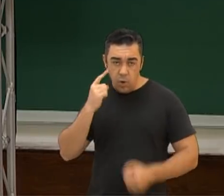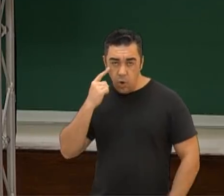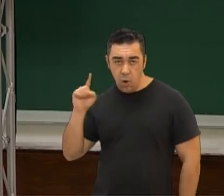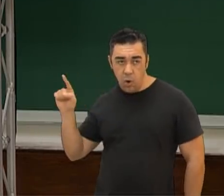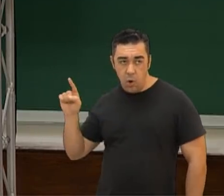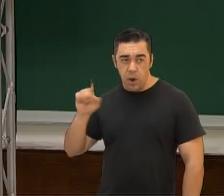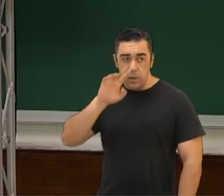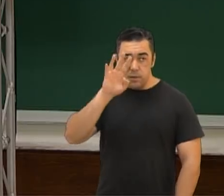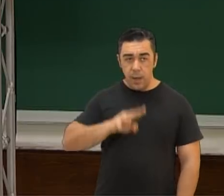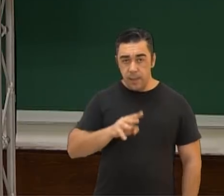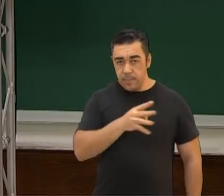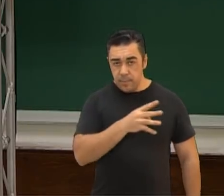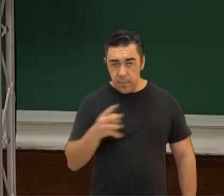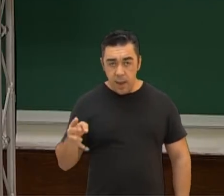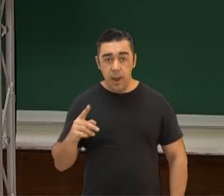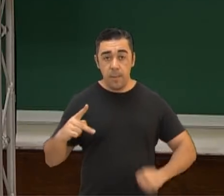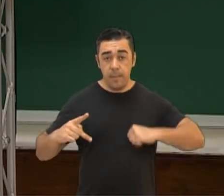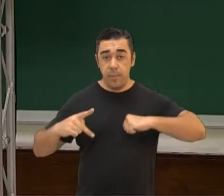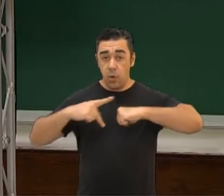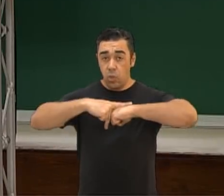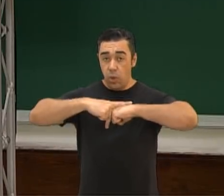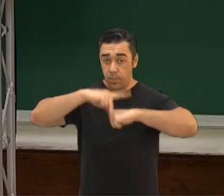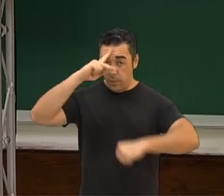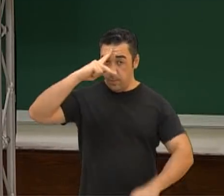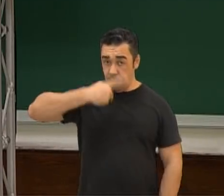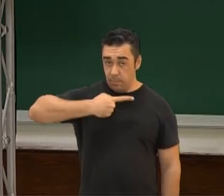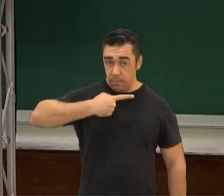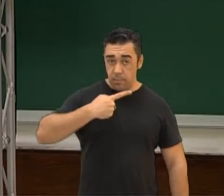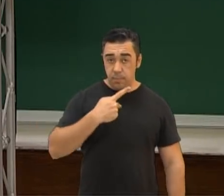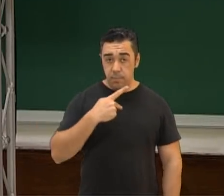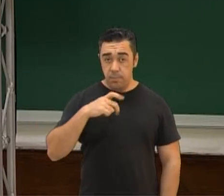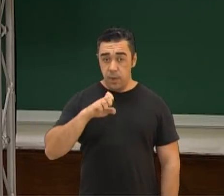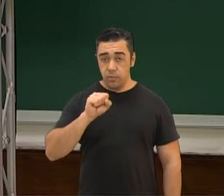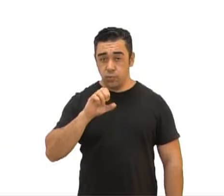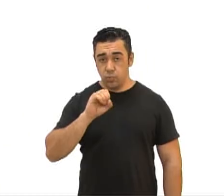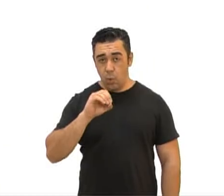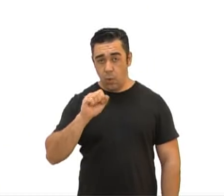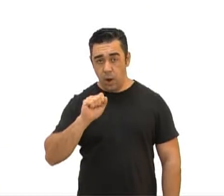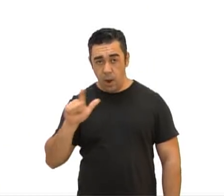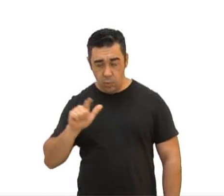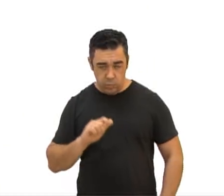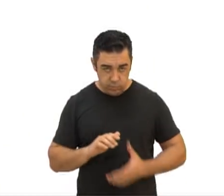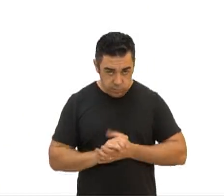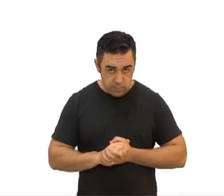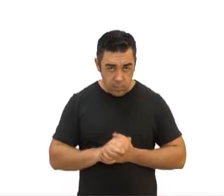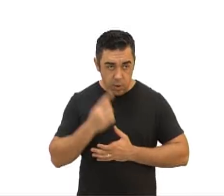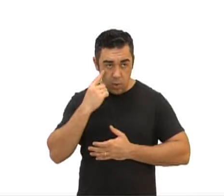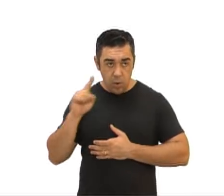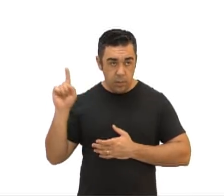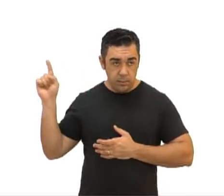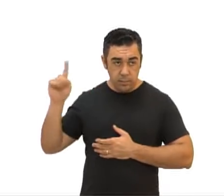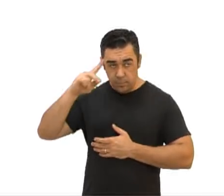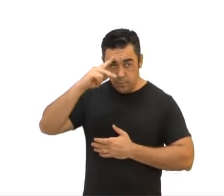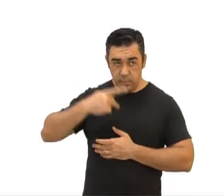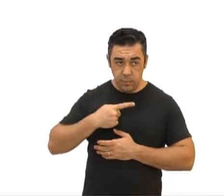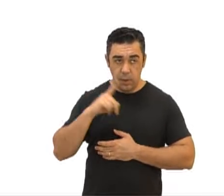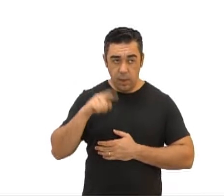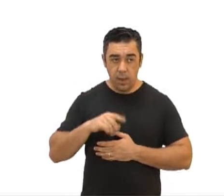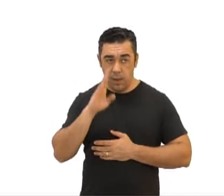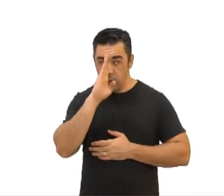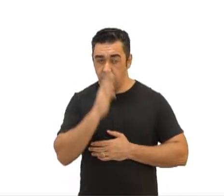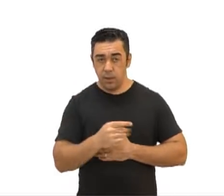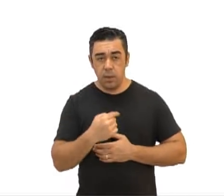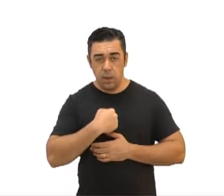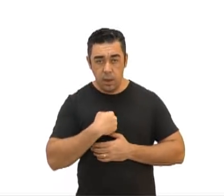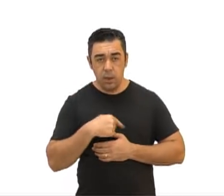Observem agora os pronomes pessoais, né? Vamos fazer uma revisão dessa classe gramatical. Então, a gente tem os pronomes pessoais do caso reto.